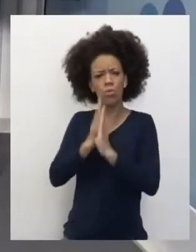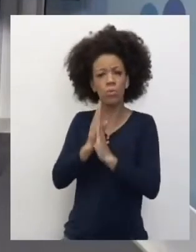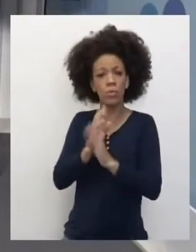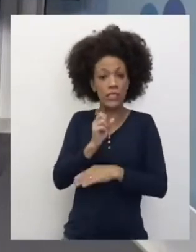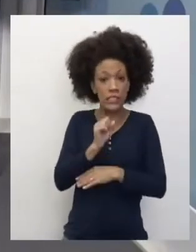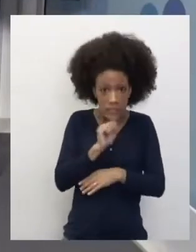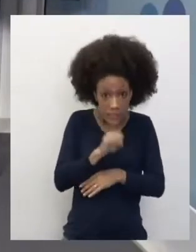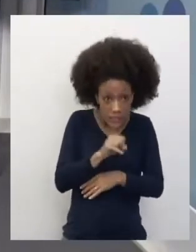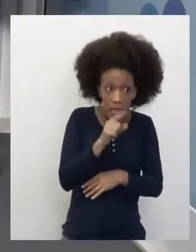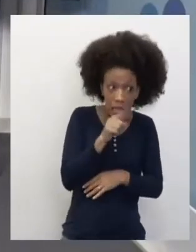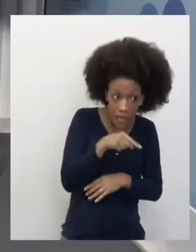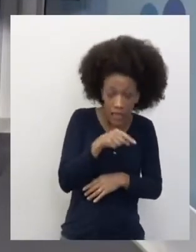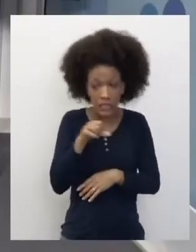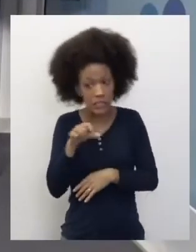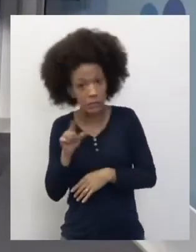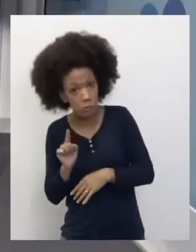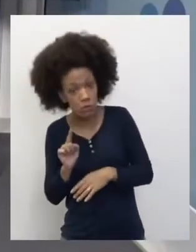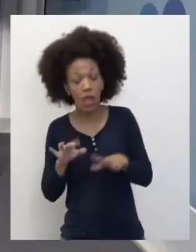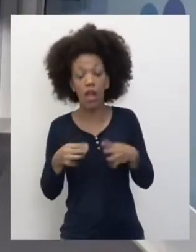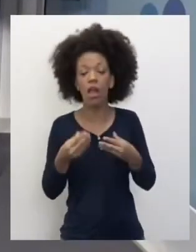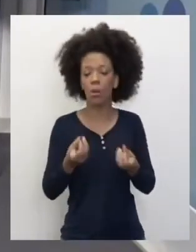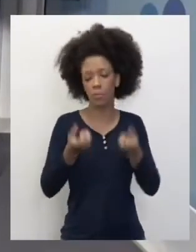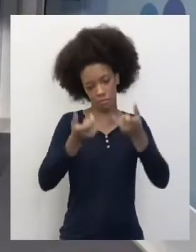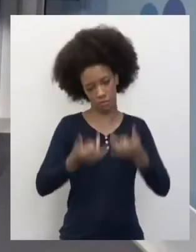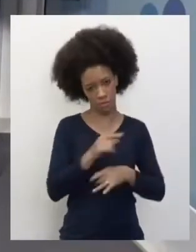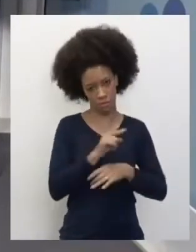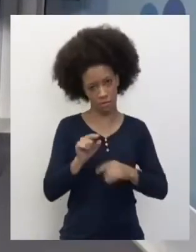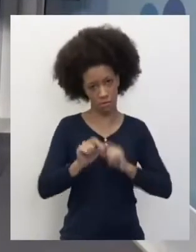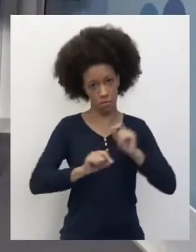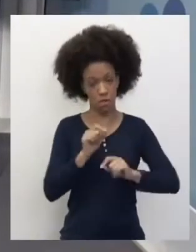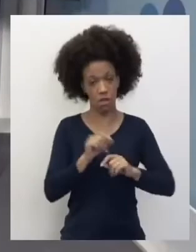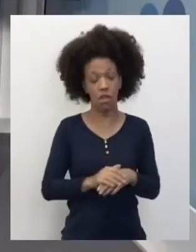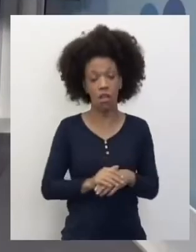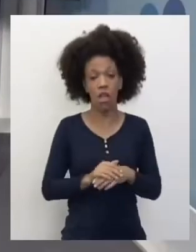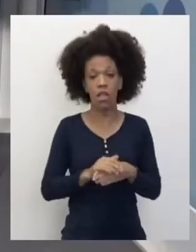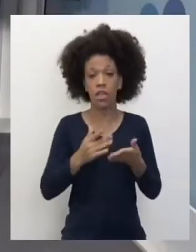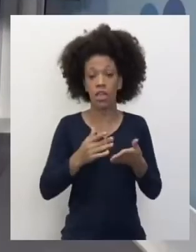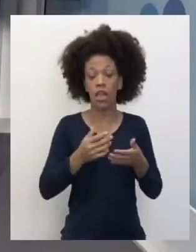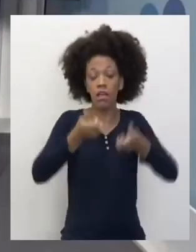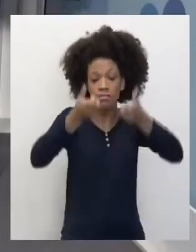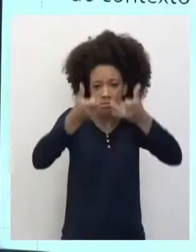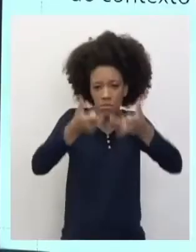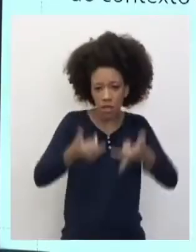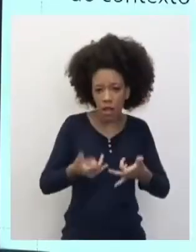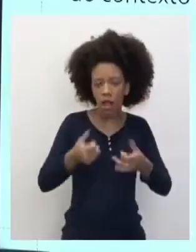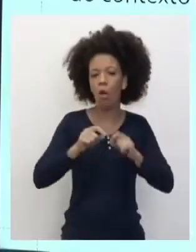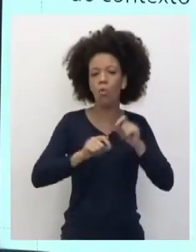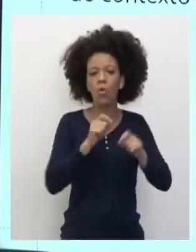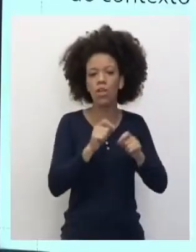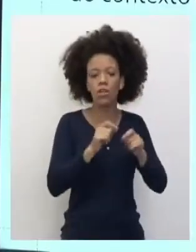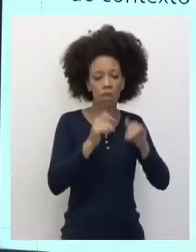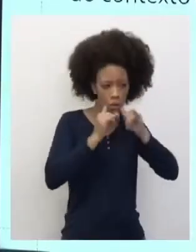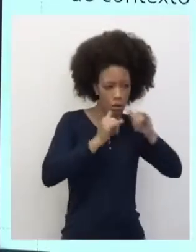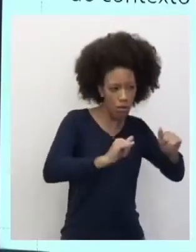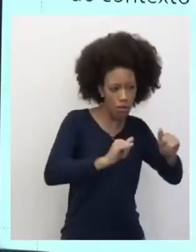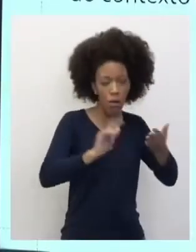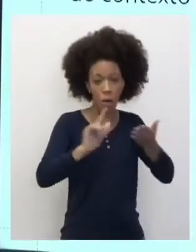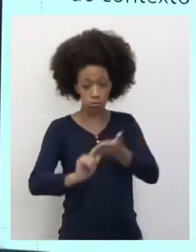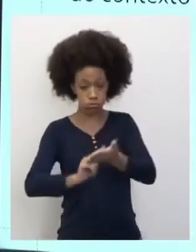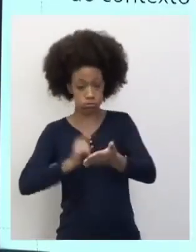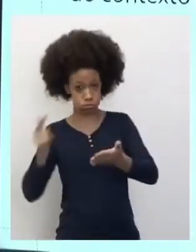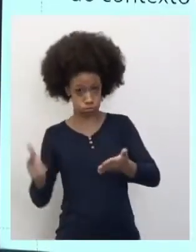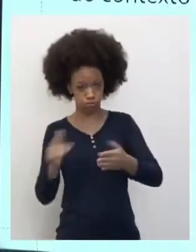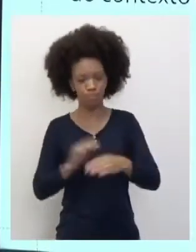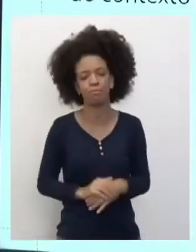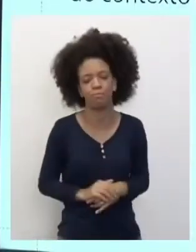é? Como eu disse para vocês, nós vamos trabalhar aí os textos jornalísticos, entrevista, notícia, tá bom? Os objetivos da aula